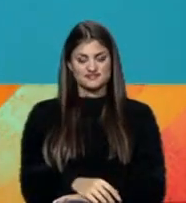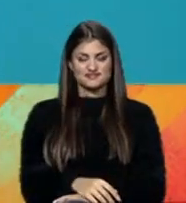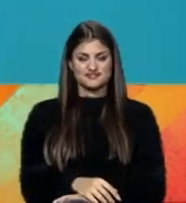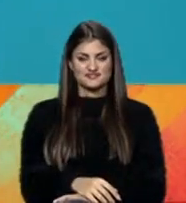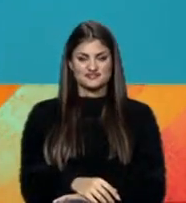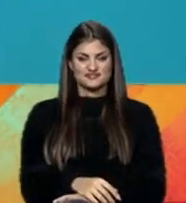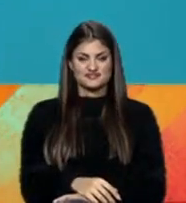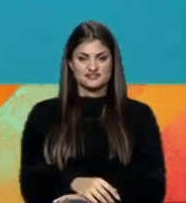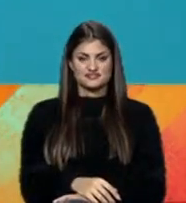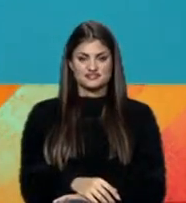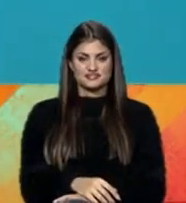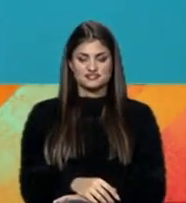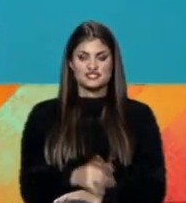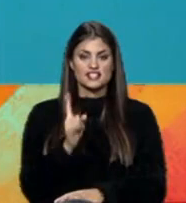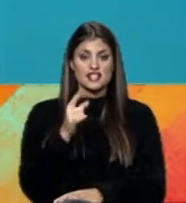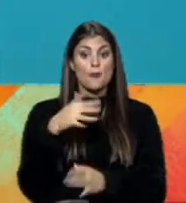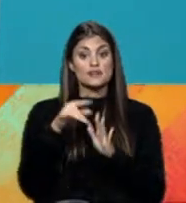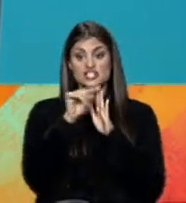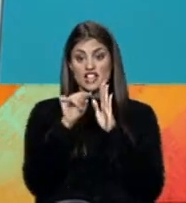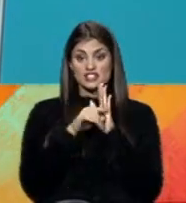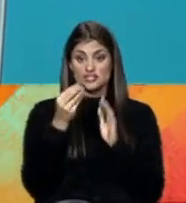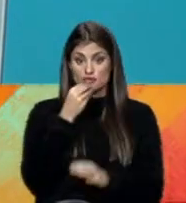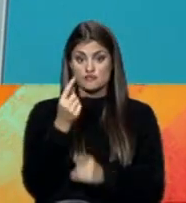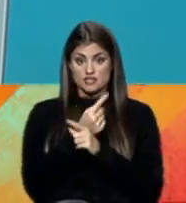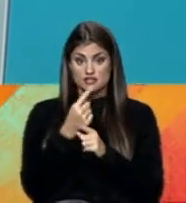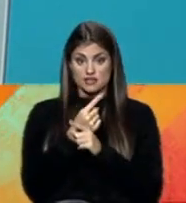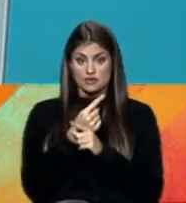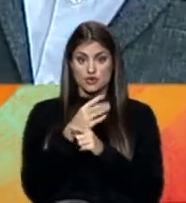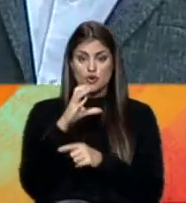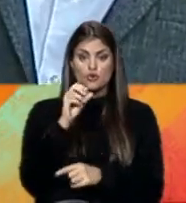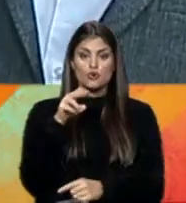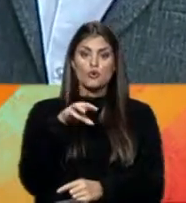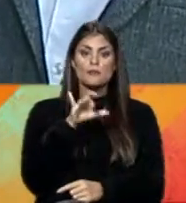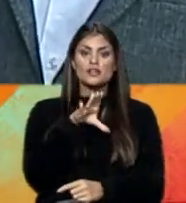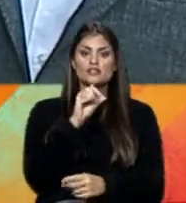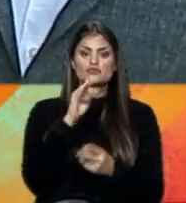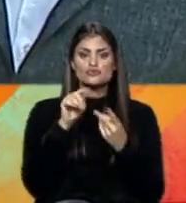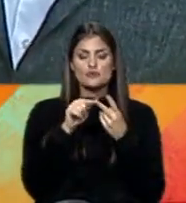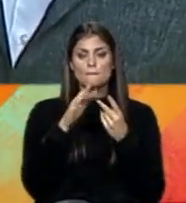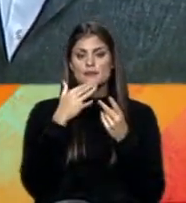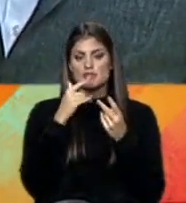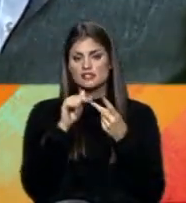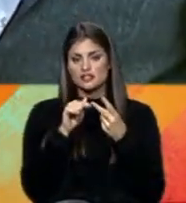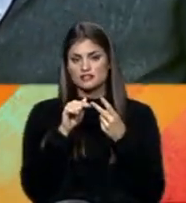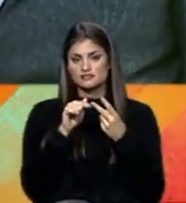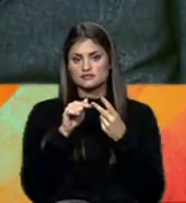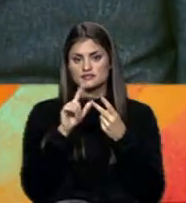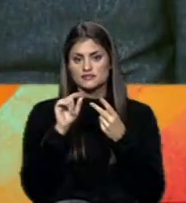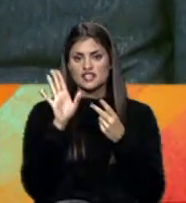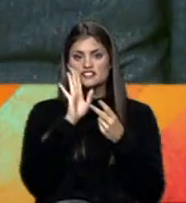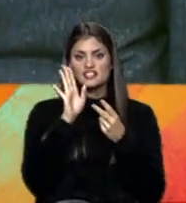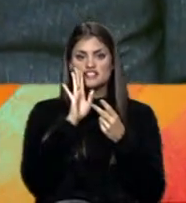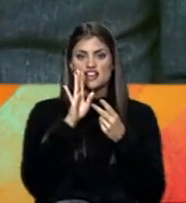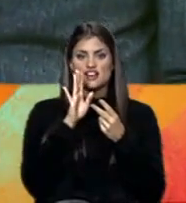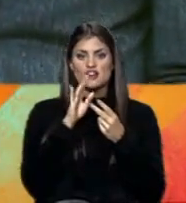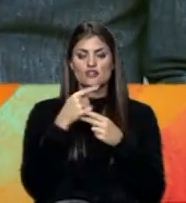comer. Eu sei. Não, mas vinha cominhos, na lista de ingredientes. Cominhos, pimenta. Já cheira a cominhos. Pimenta. Pronto, até já então, outra vez.